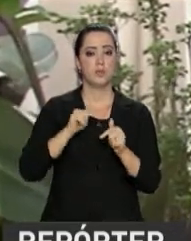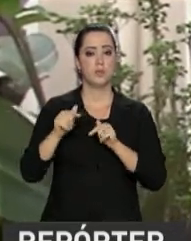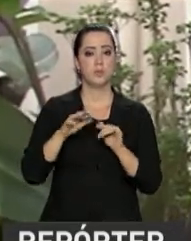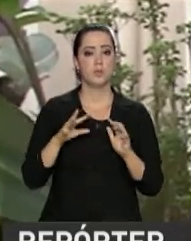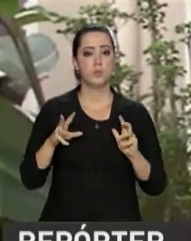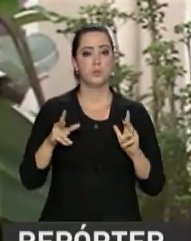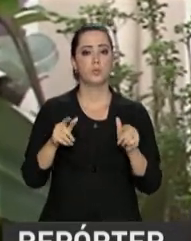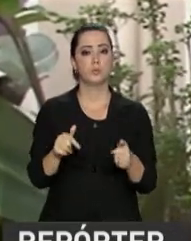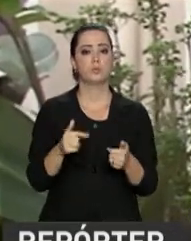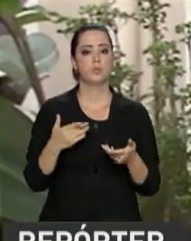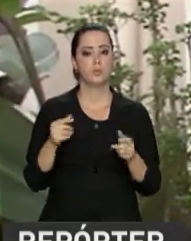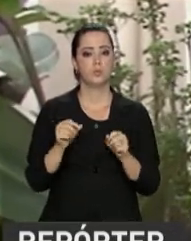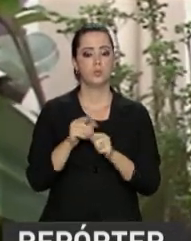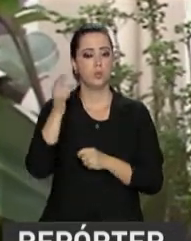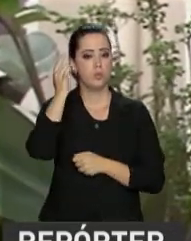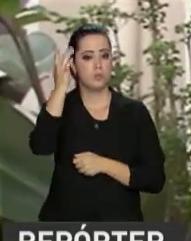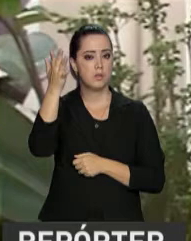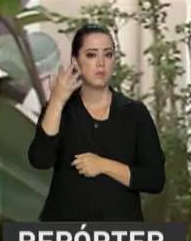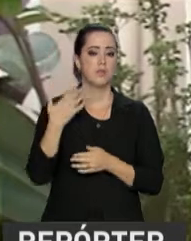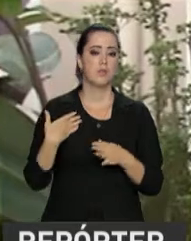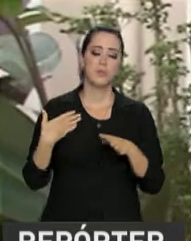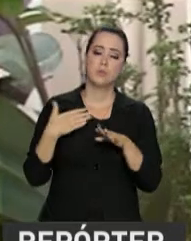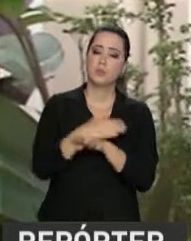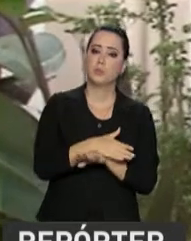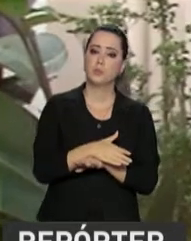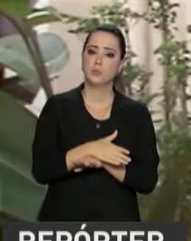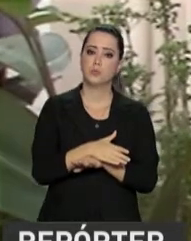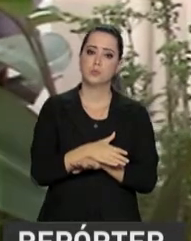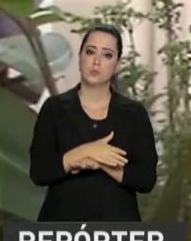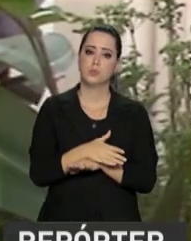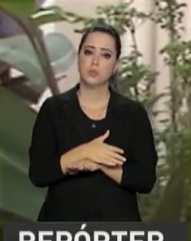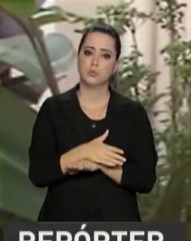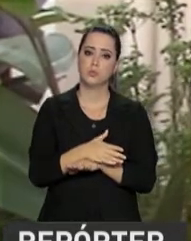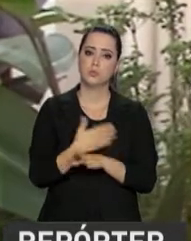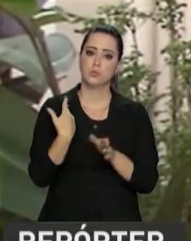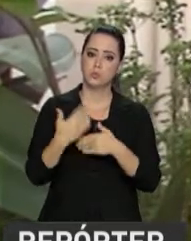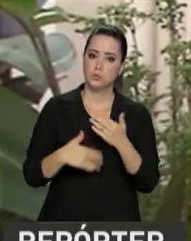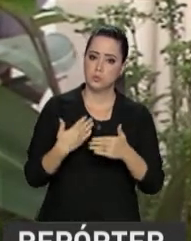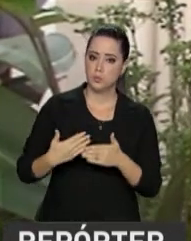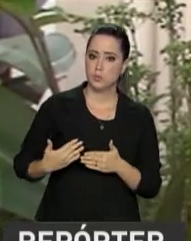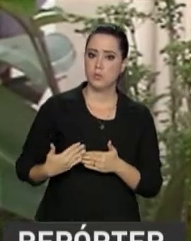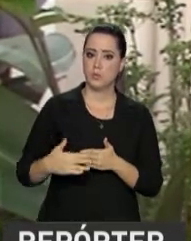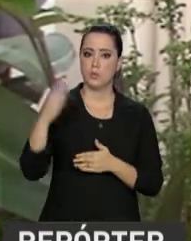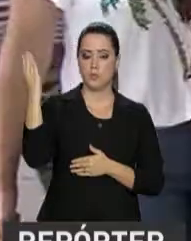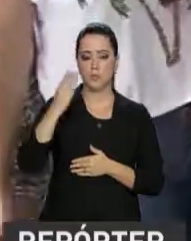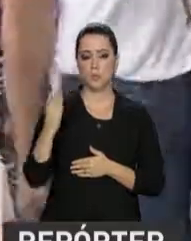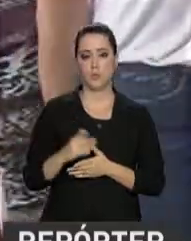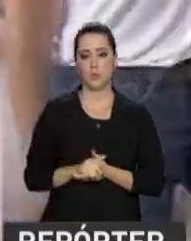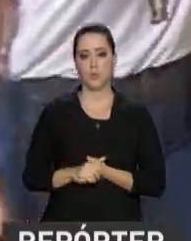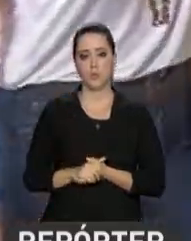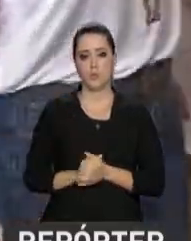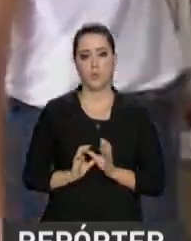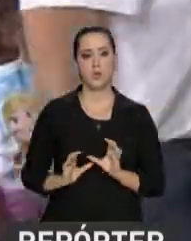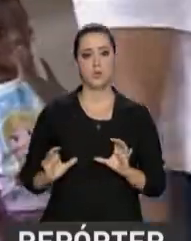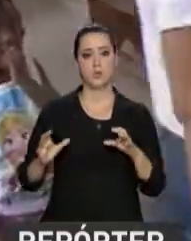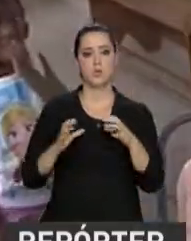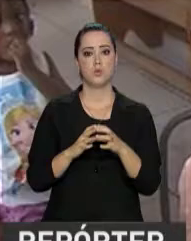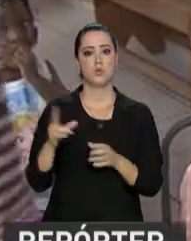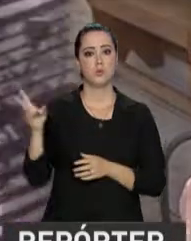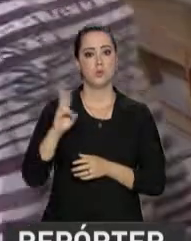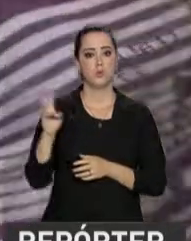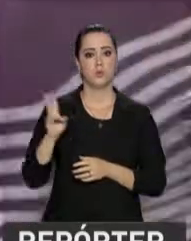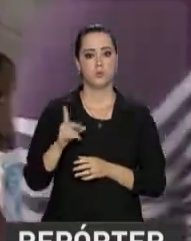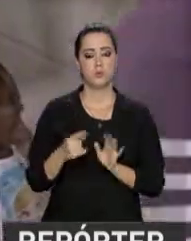isso facilita a entrada ea inserção no brasil este grupo de venezuelanos